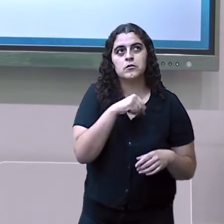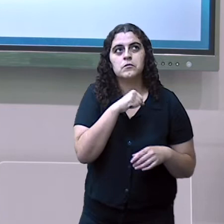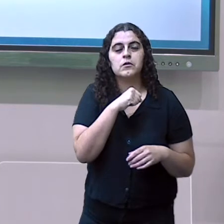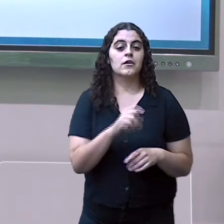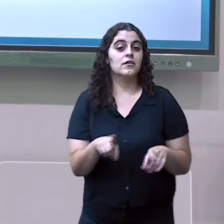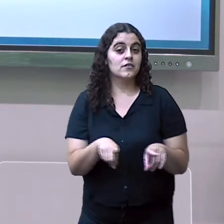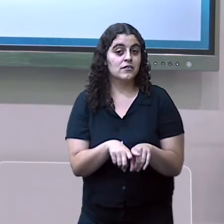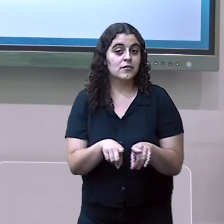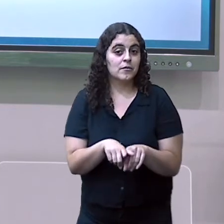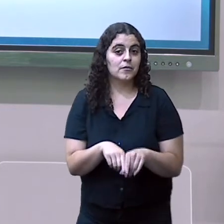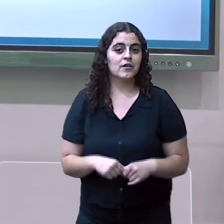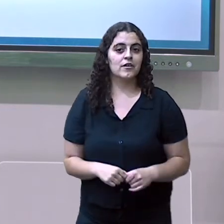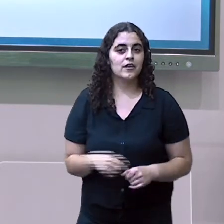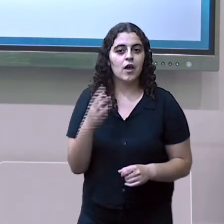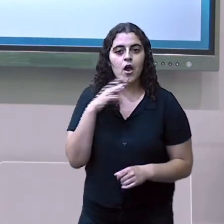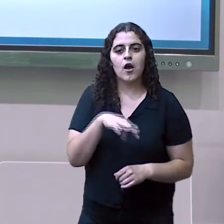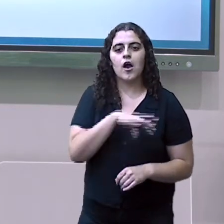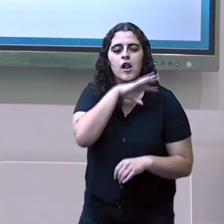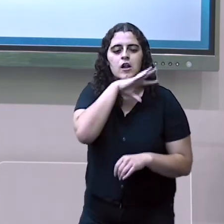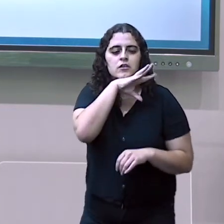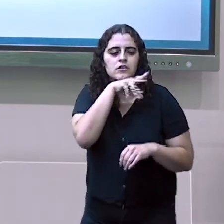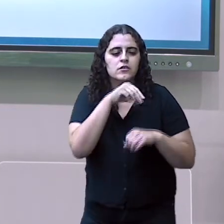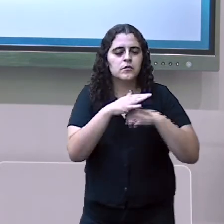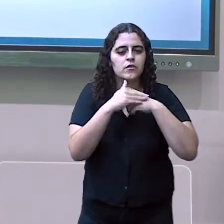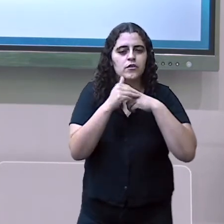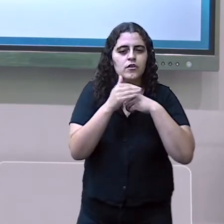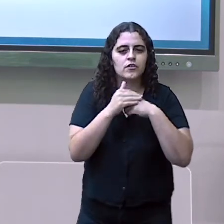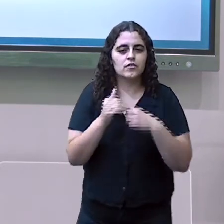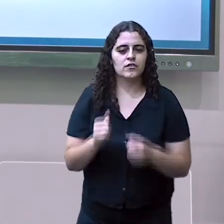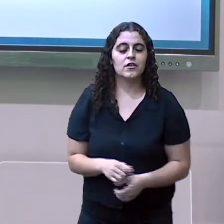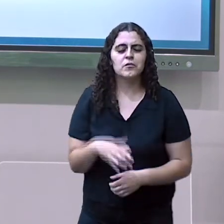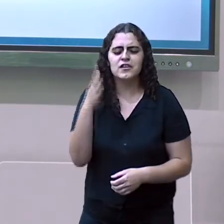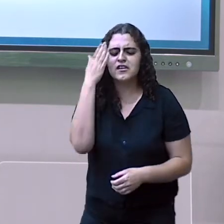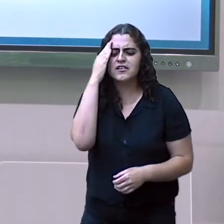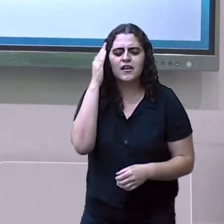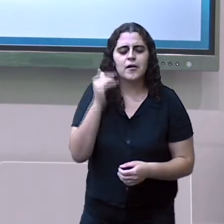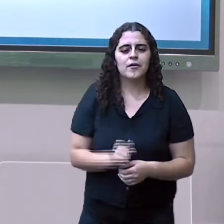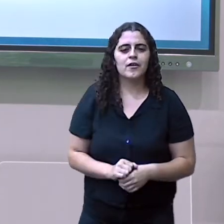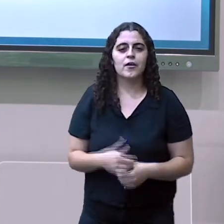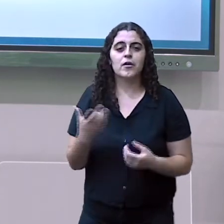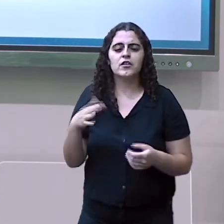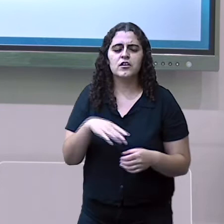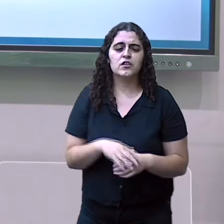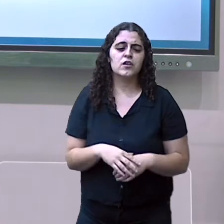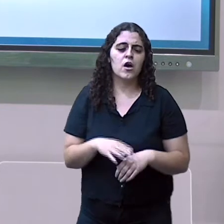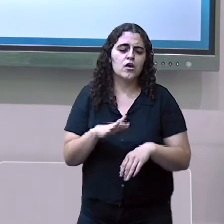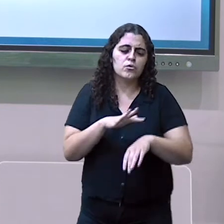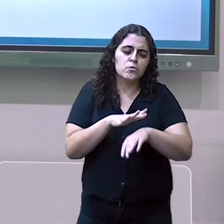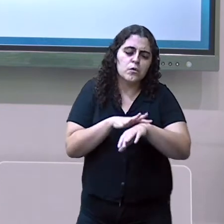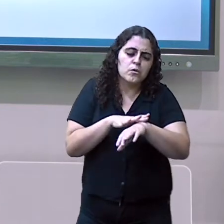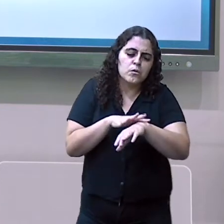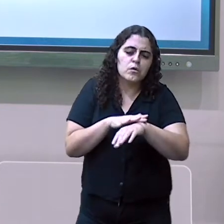animalzinho de estimação, como que você sabe que o seu animalzinho de estimação está doente?